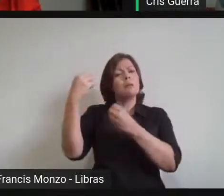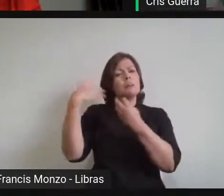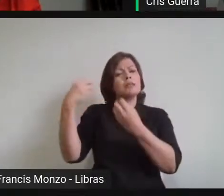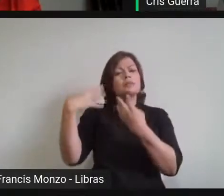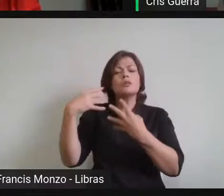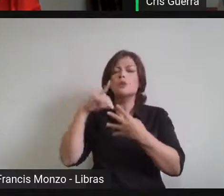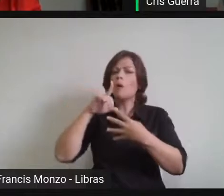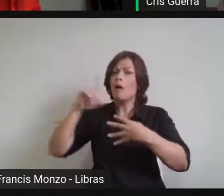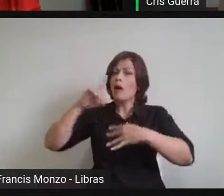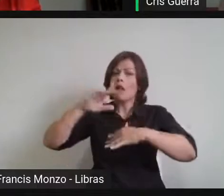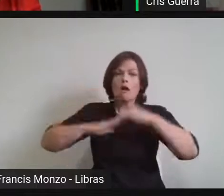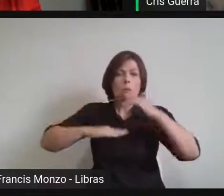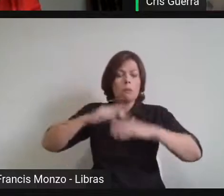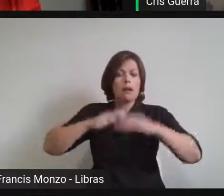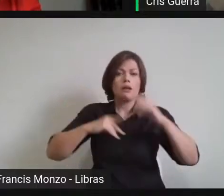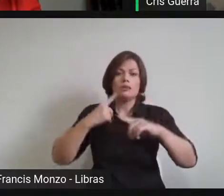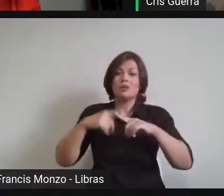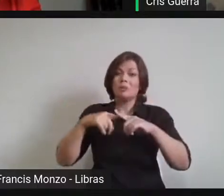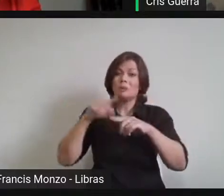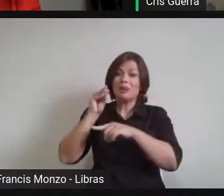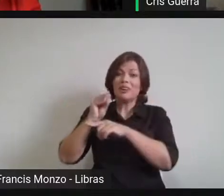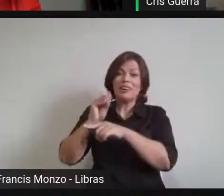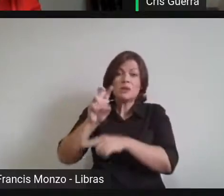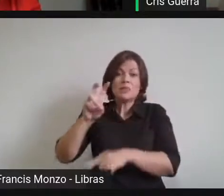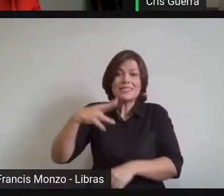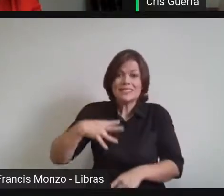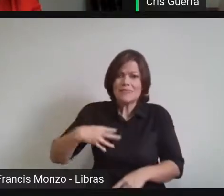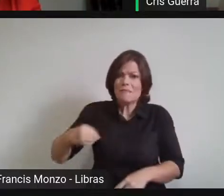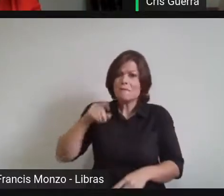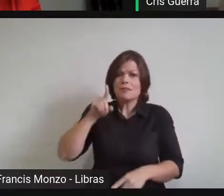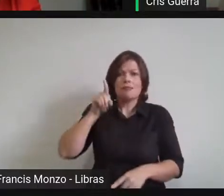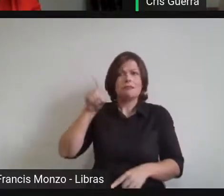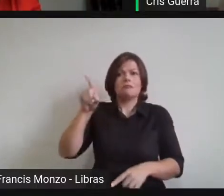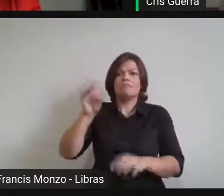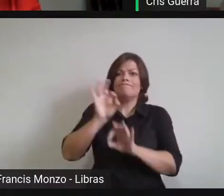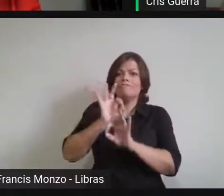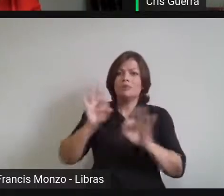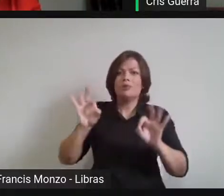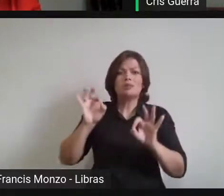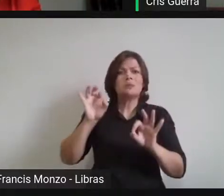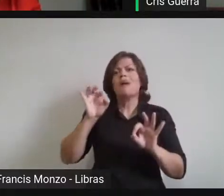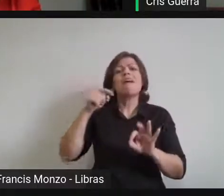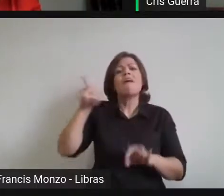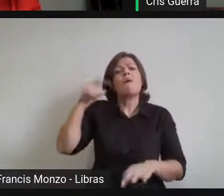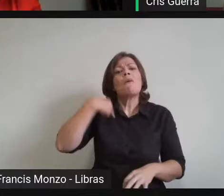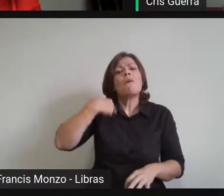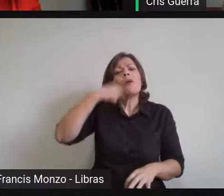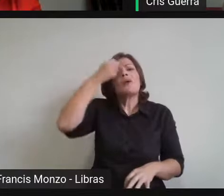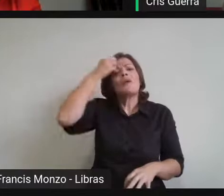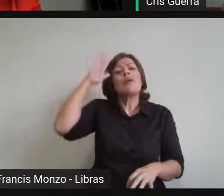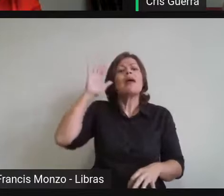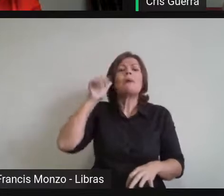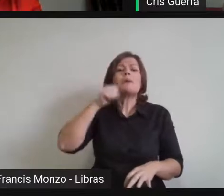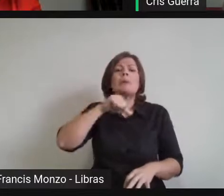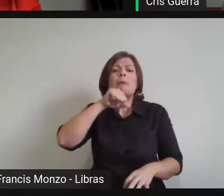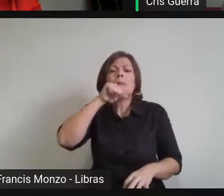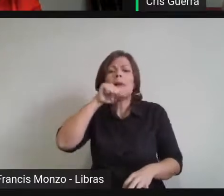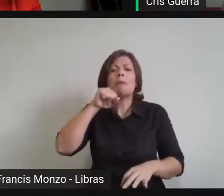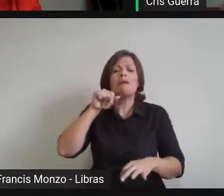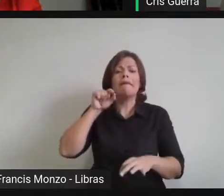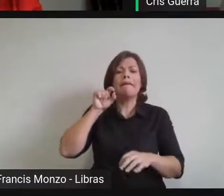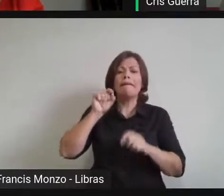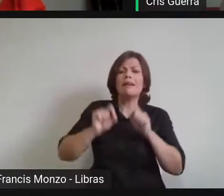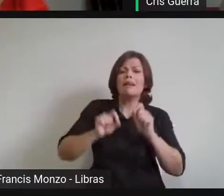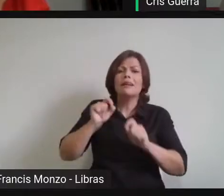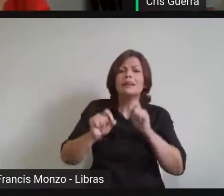filhos, ela conseguiu criar 5 filhos com um senso de praticidade absurdo. Eu não lembro da minha mãe debruçada em algum lugar, ou